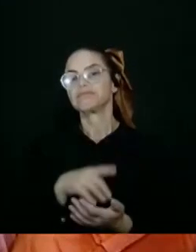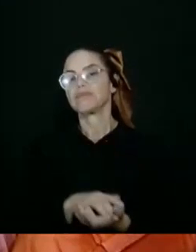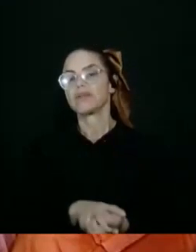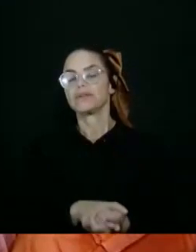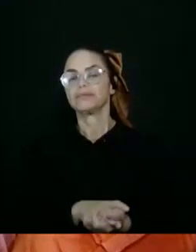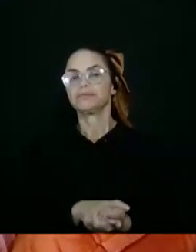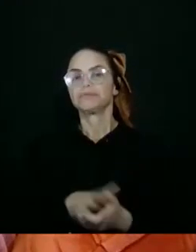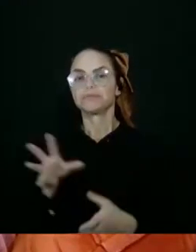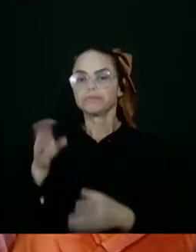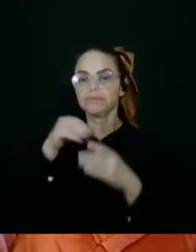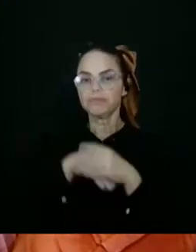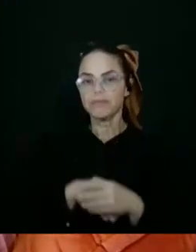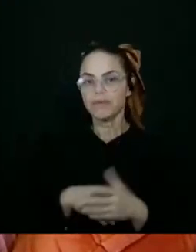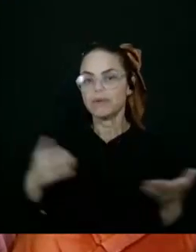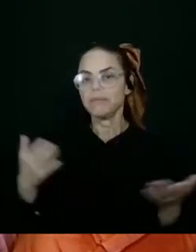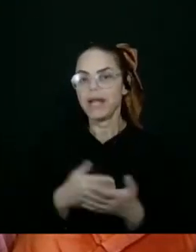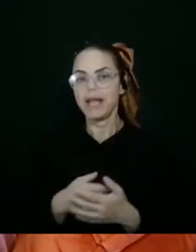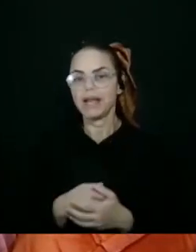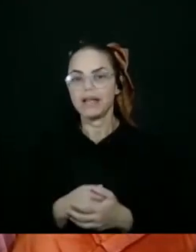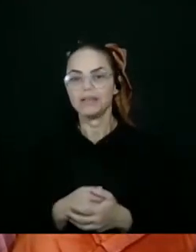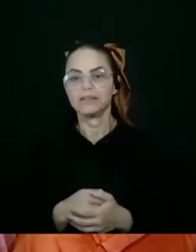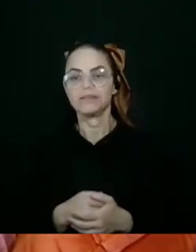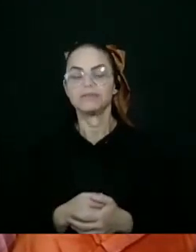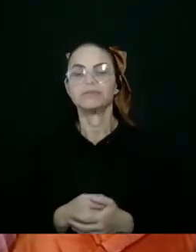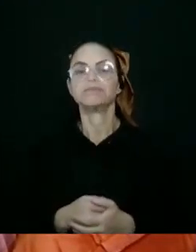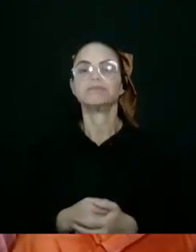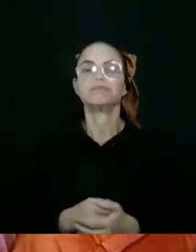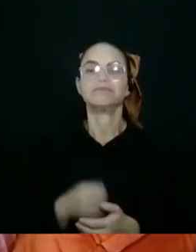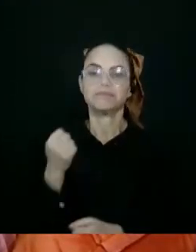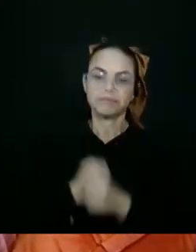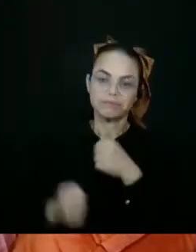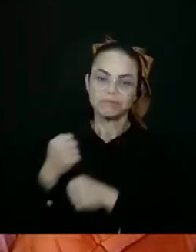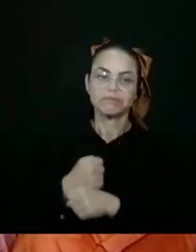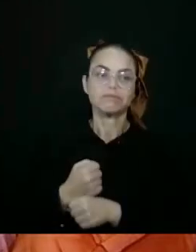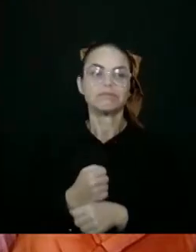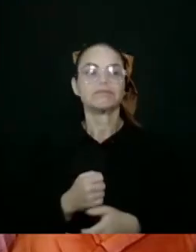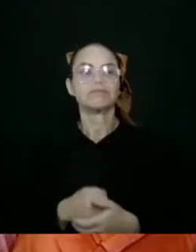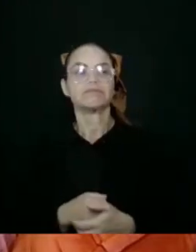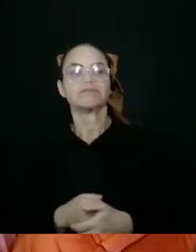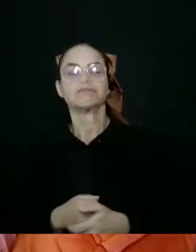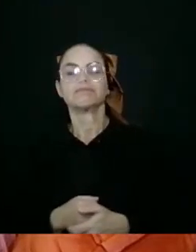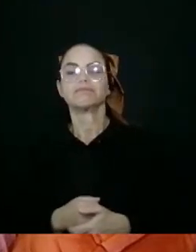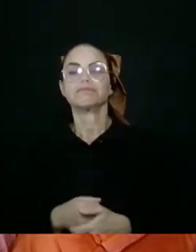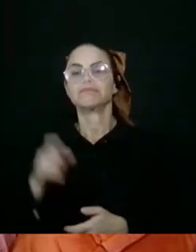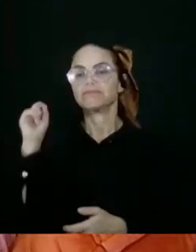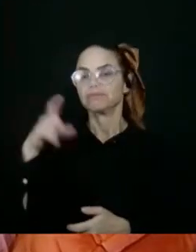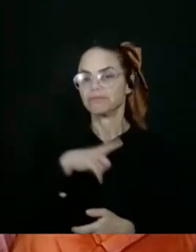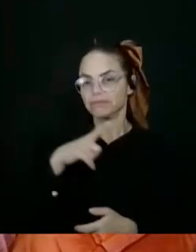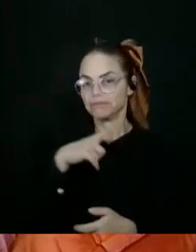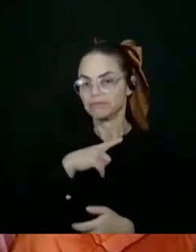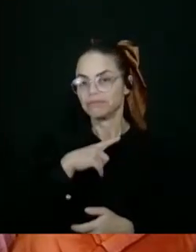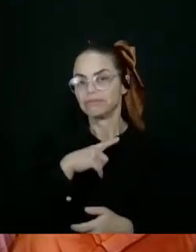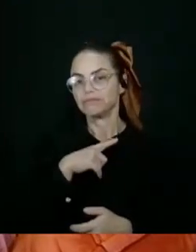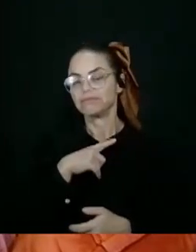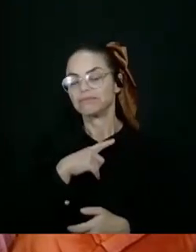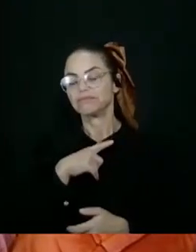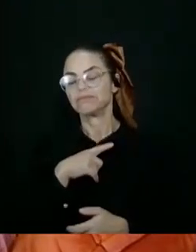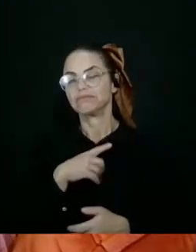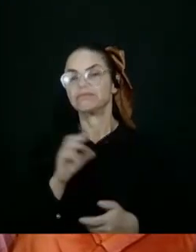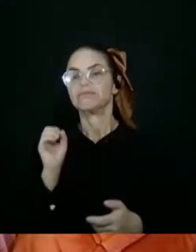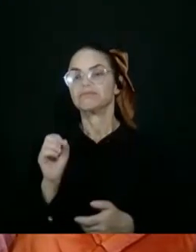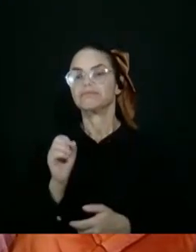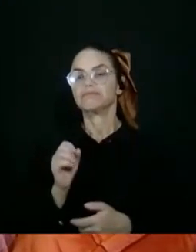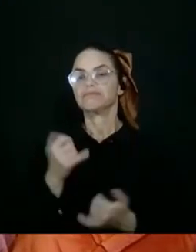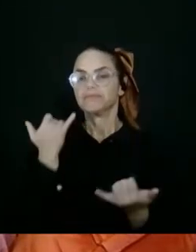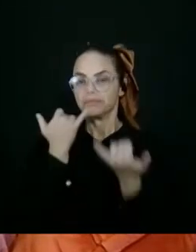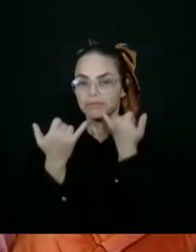para agora, mas são do ano passado. Então, o que tem que ser deixado aí? Os informes de